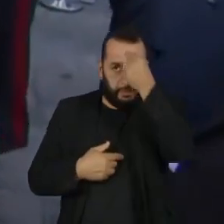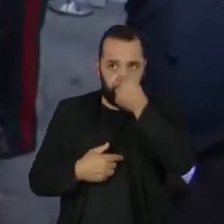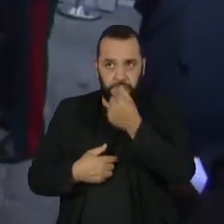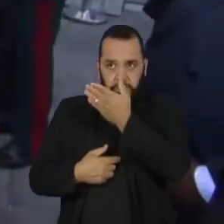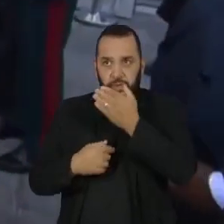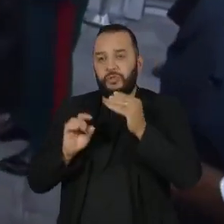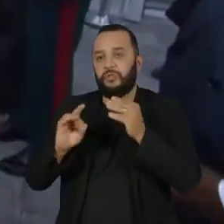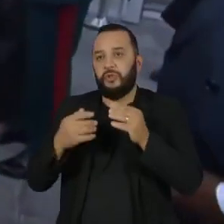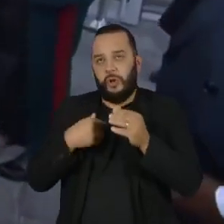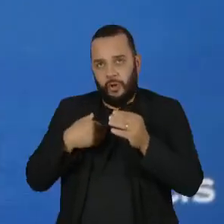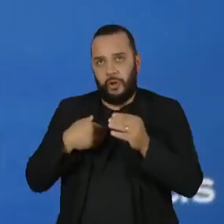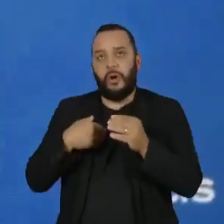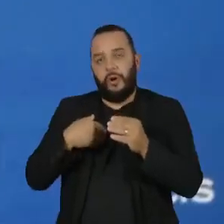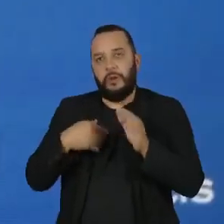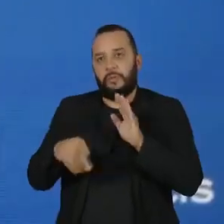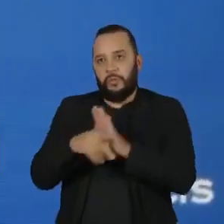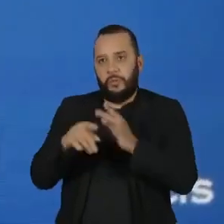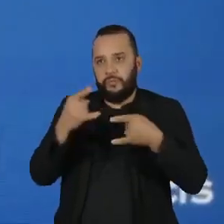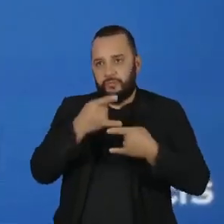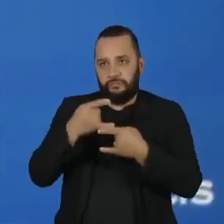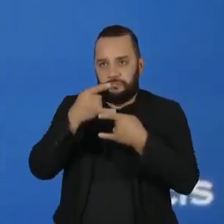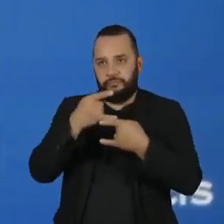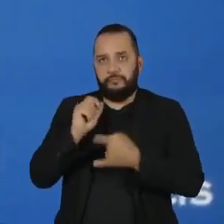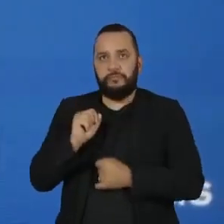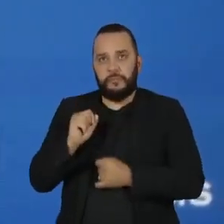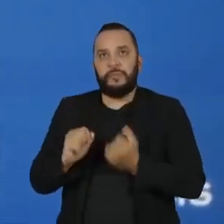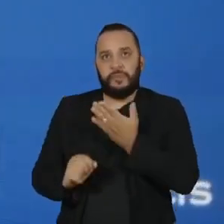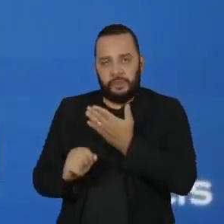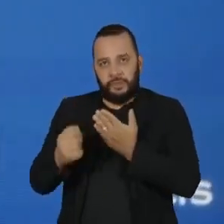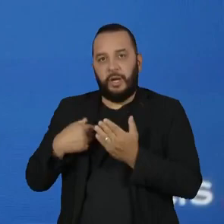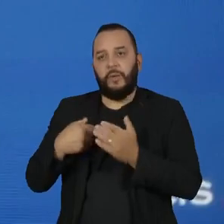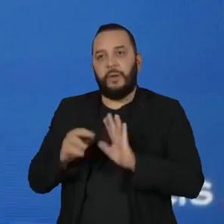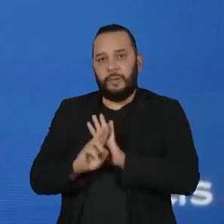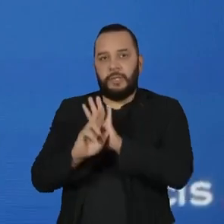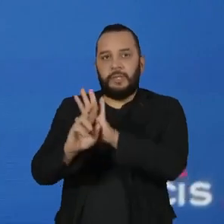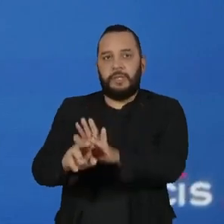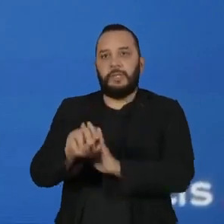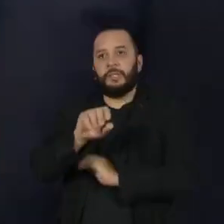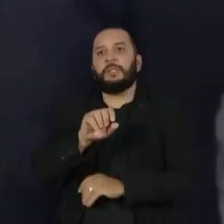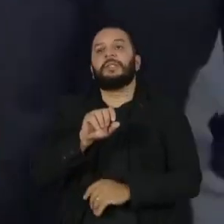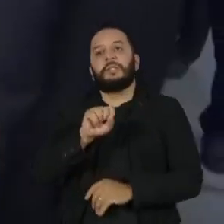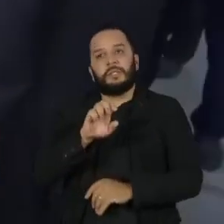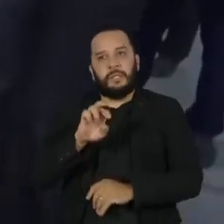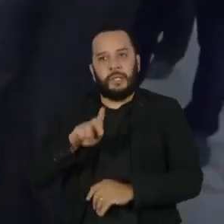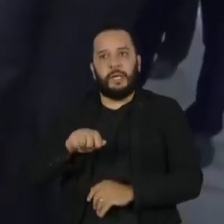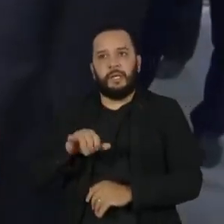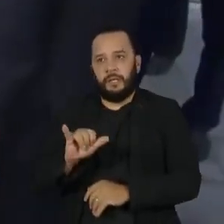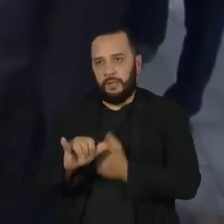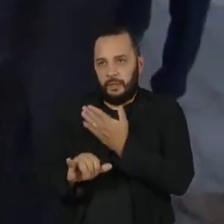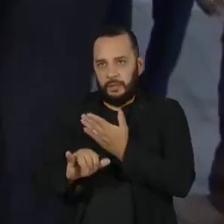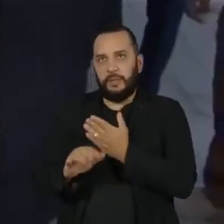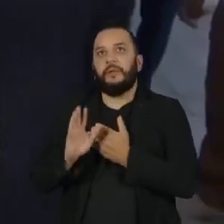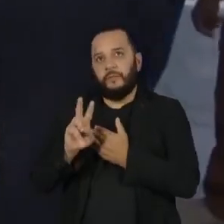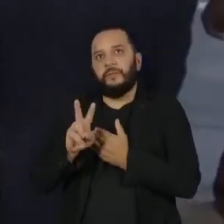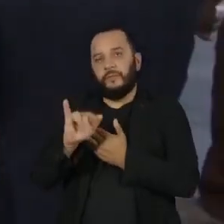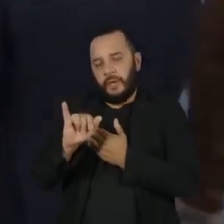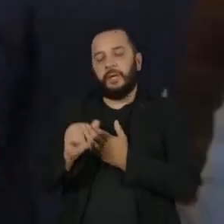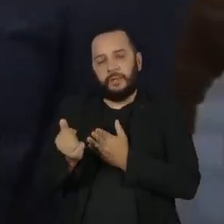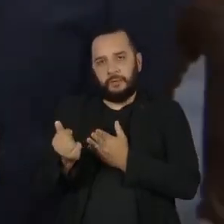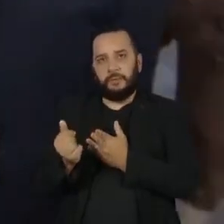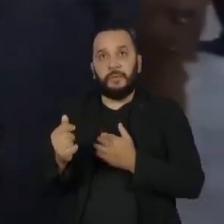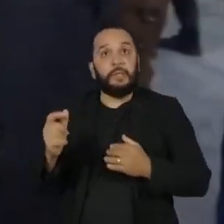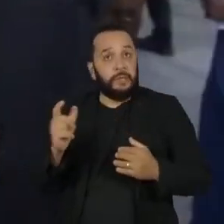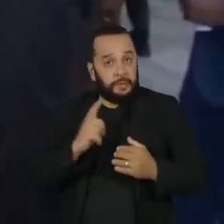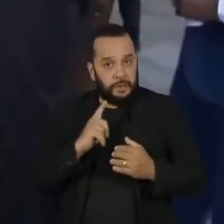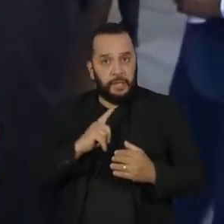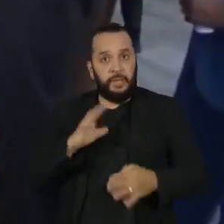virtual e mandou o chanceler ser gay la rove representar o país na cúpula Putin está na lista de procurados do